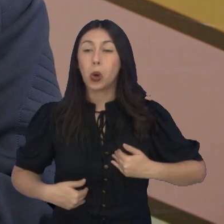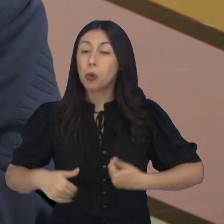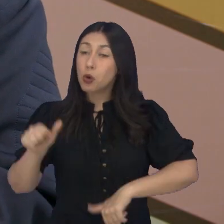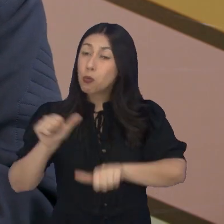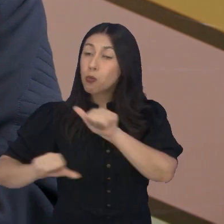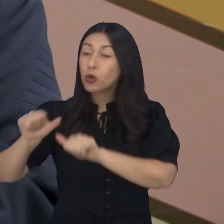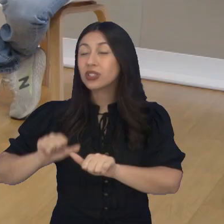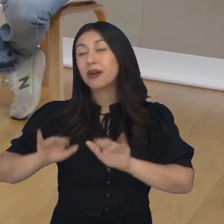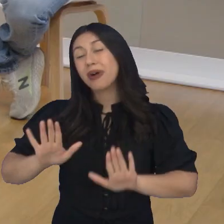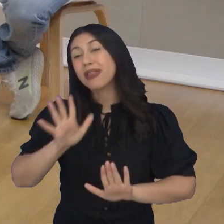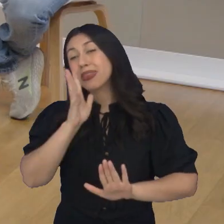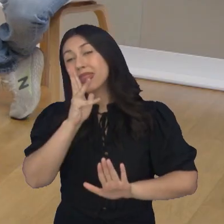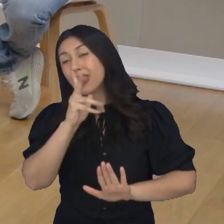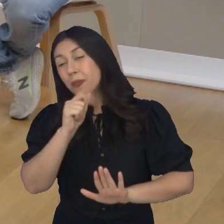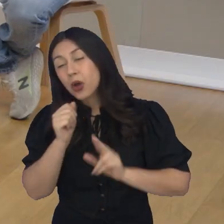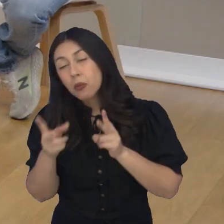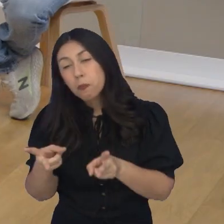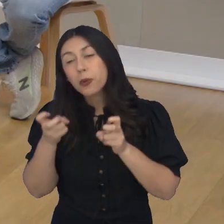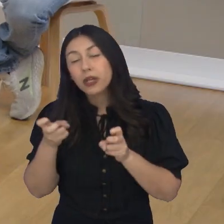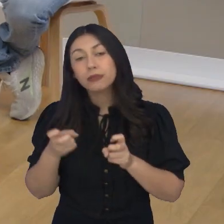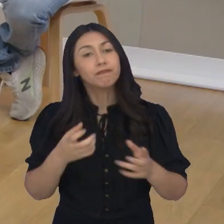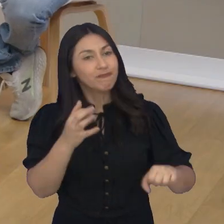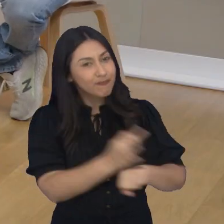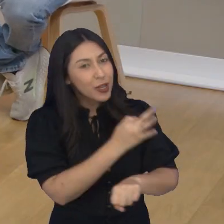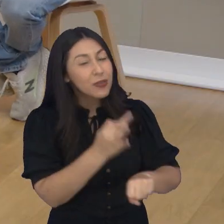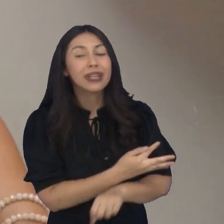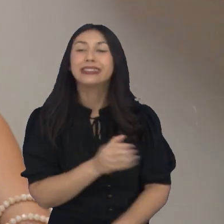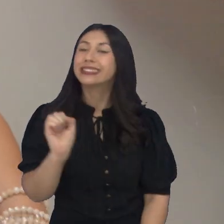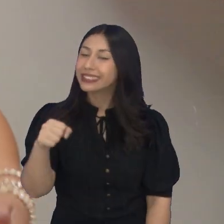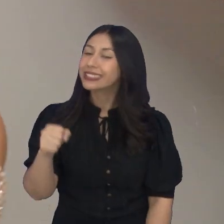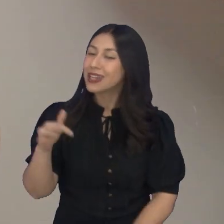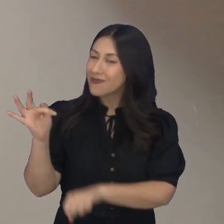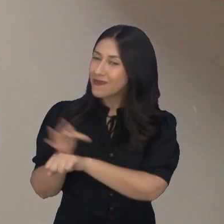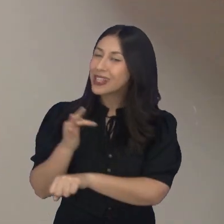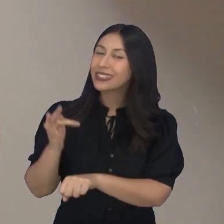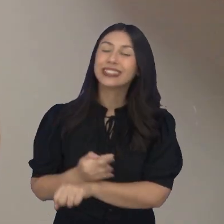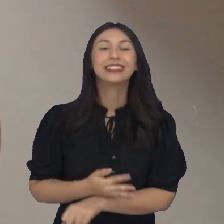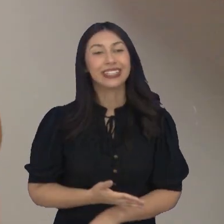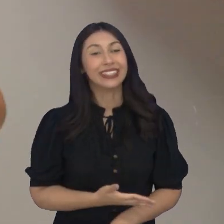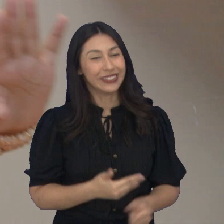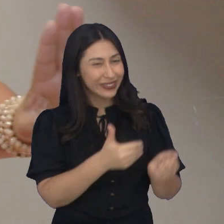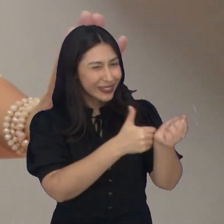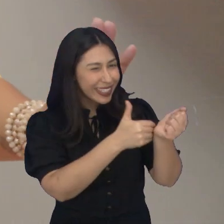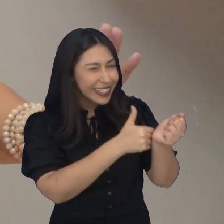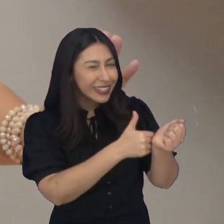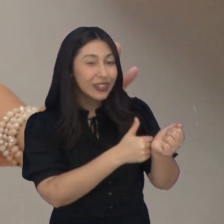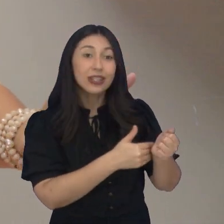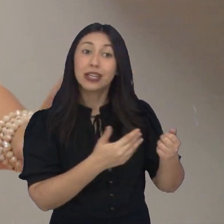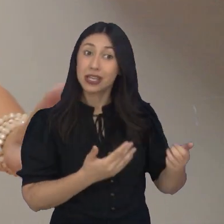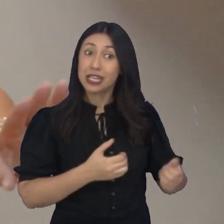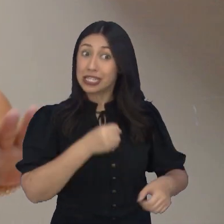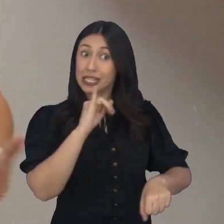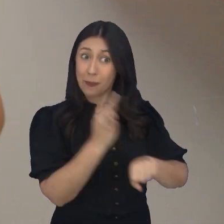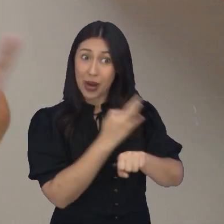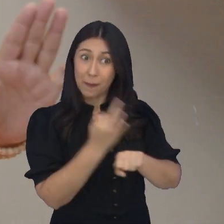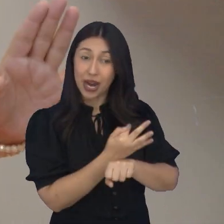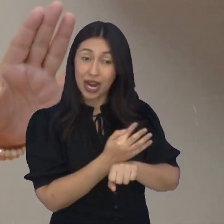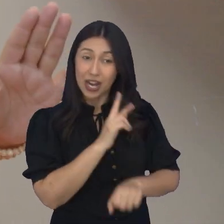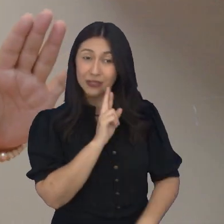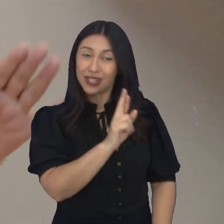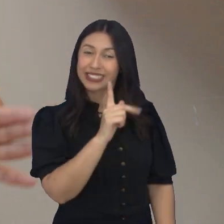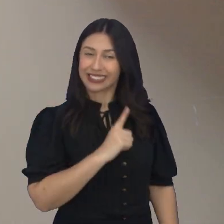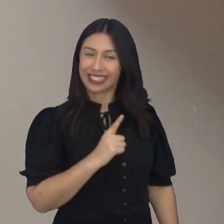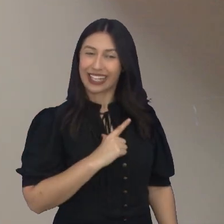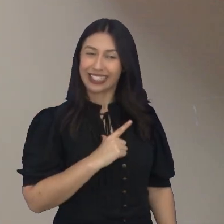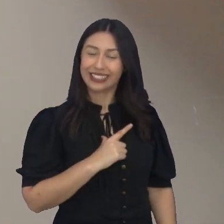você perceber. Né? Então, persista. Persista, exatamente. Persista. Esse é o segredo, Esse né? É o segredo. E o resultado vem. Vem, com certeza. É só não